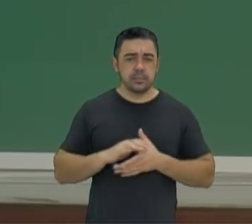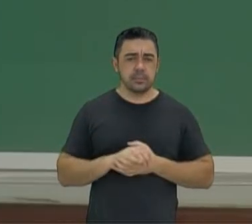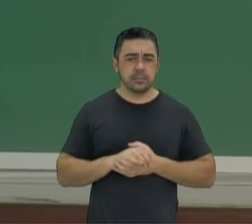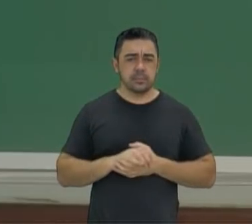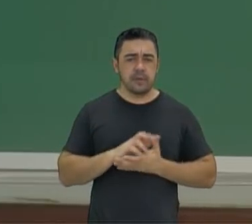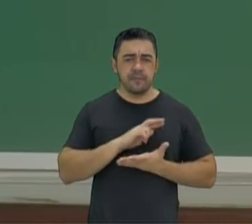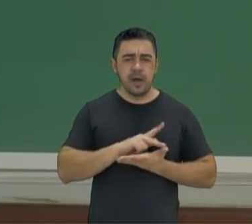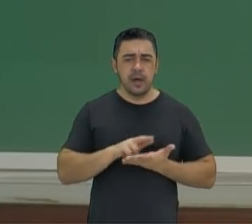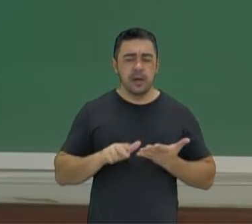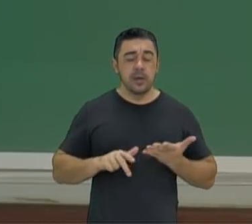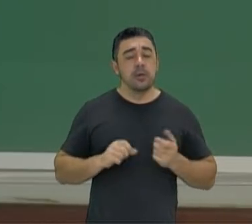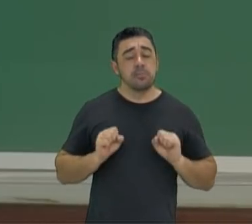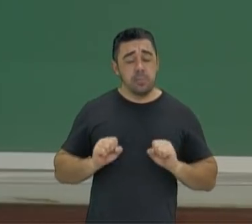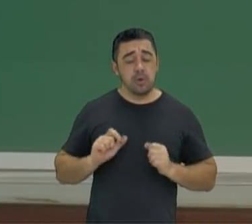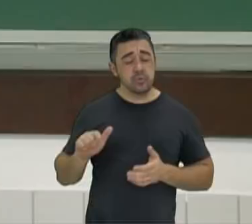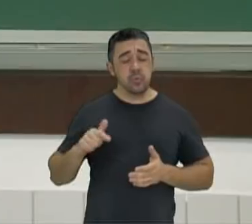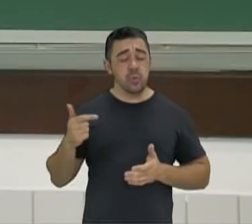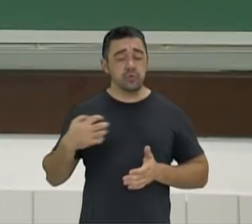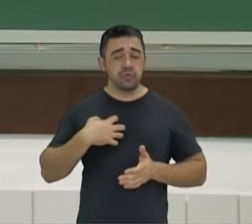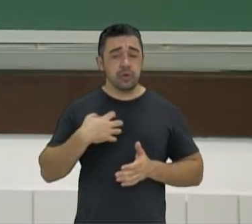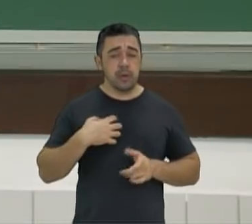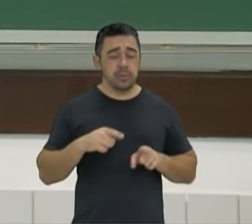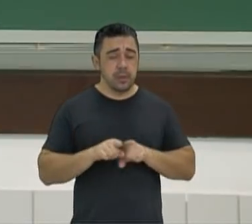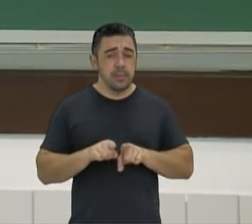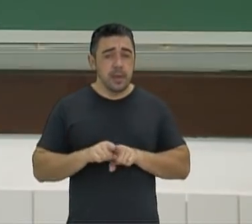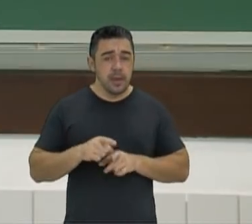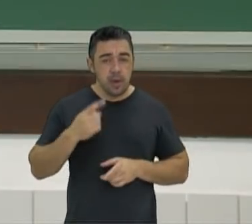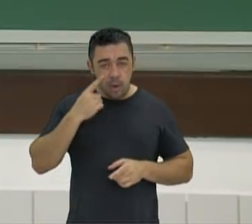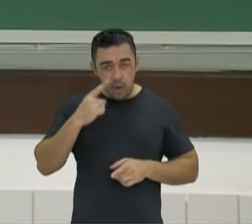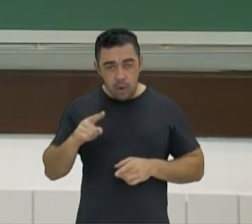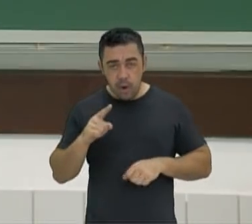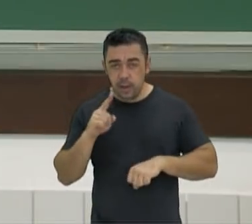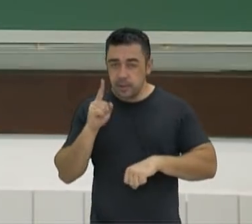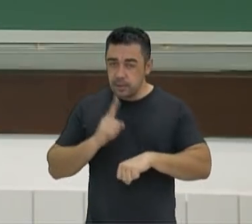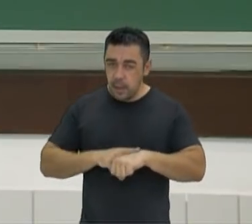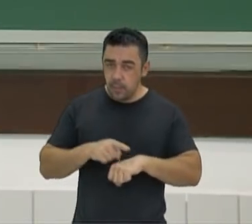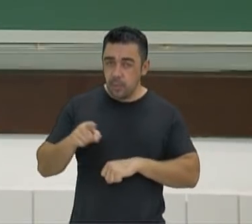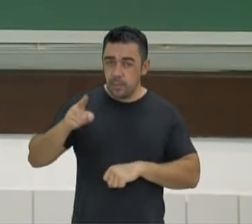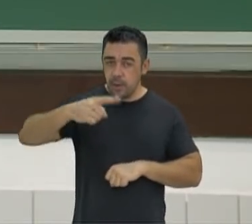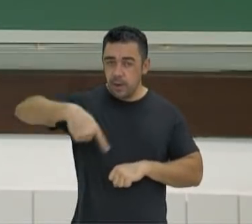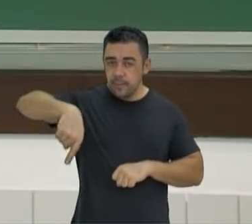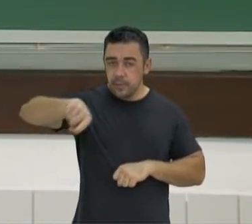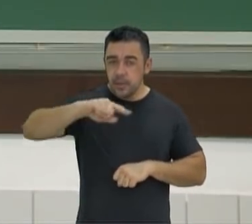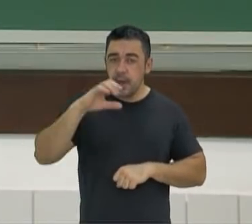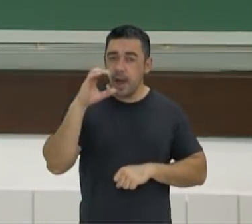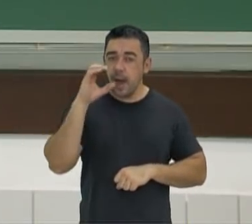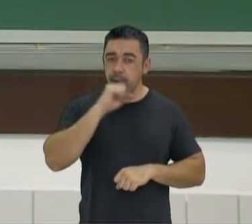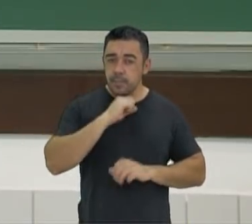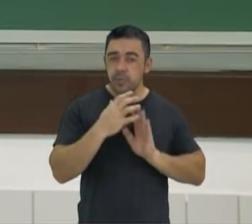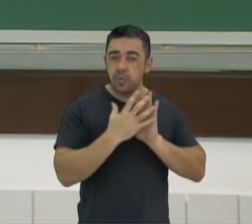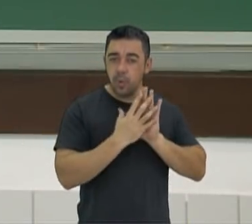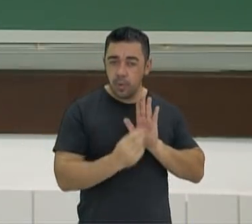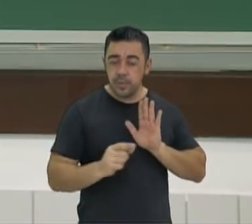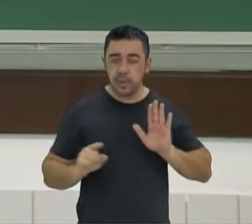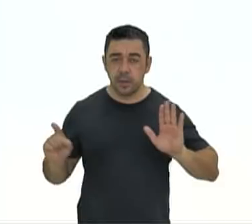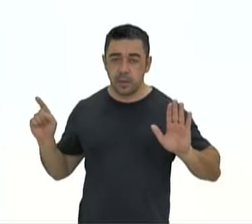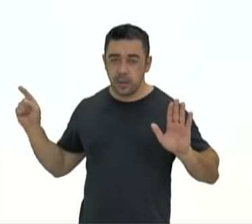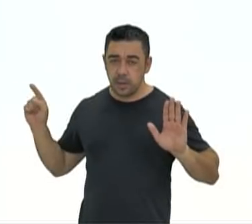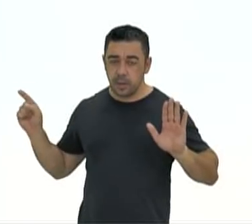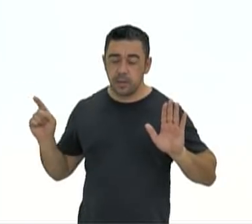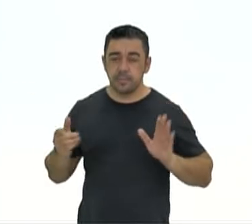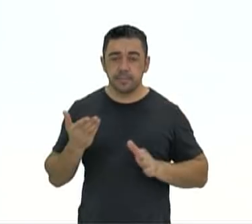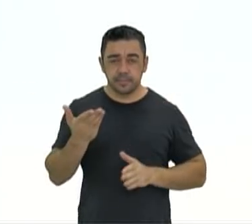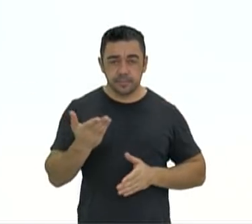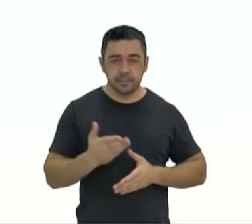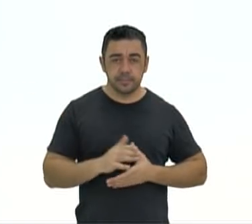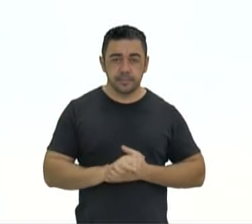etc? Porque pode ter outras formas também. Então, a professora vai dar um tempinho aí, bem rapidinho, copiem aí esse slide no